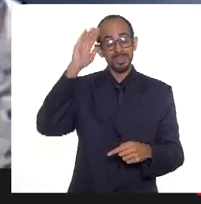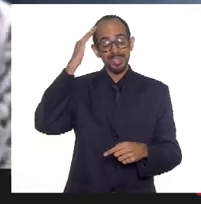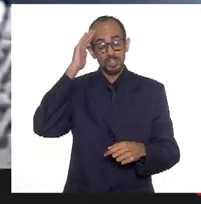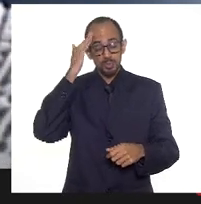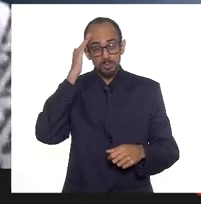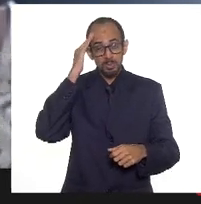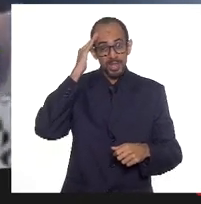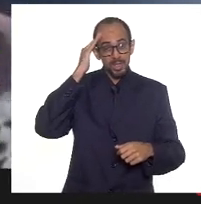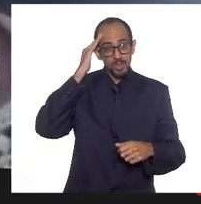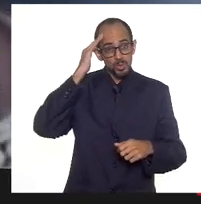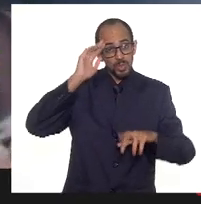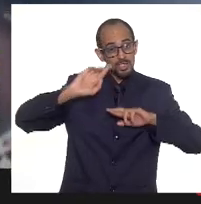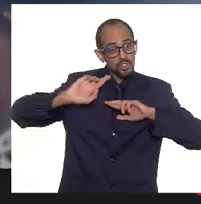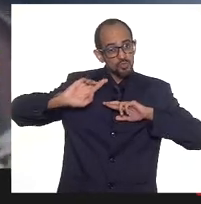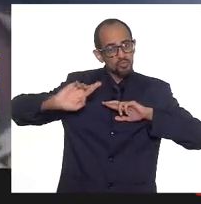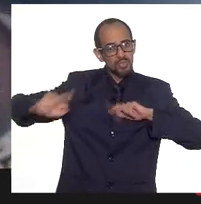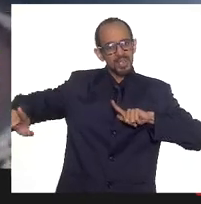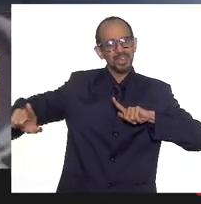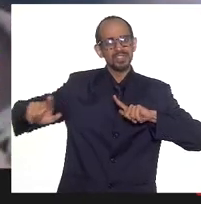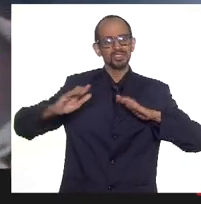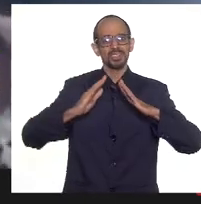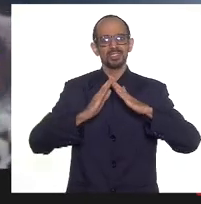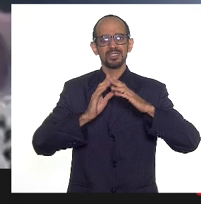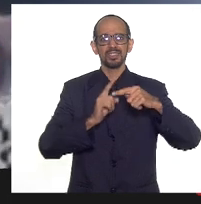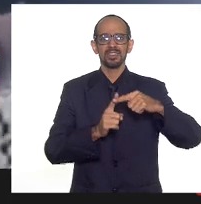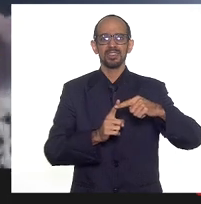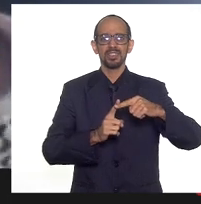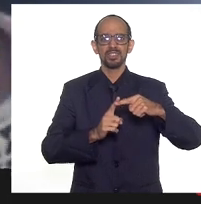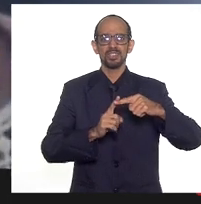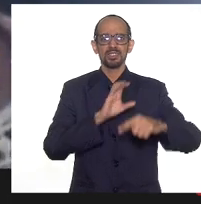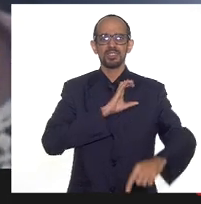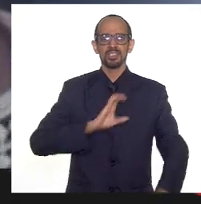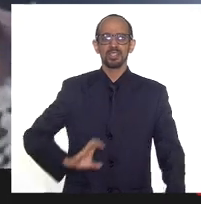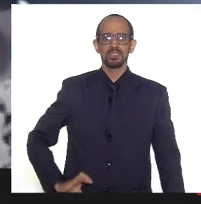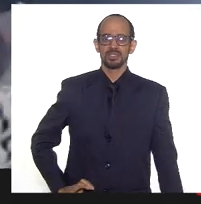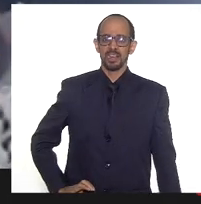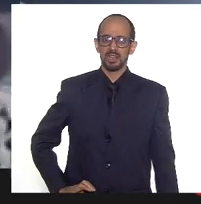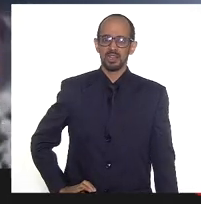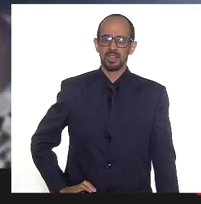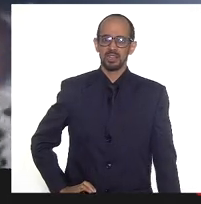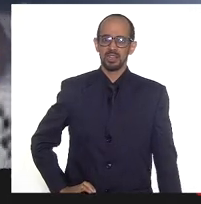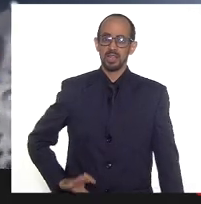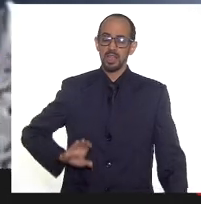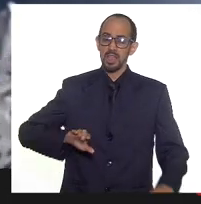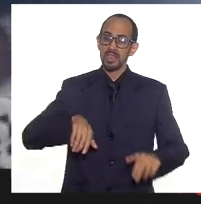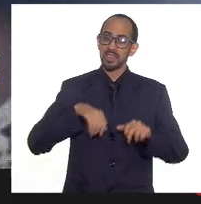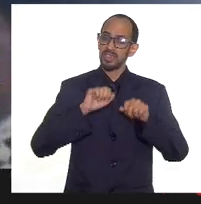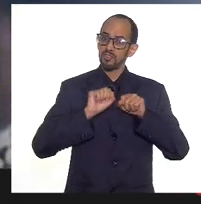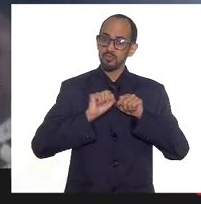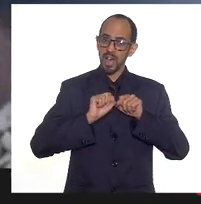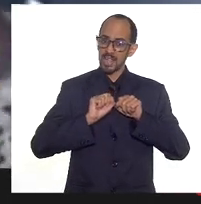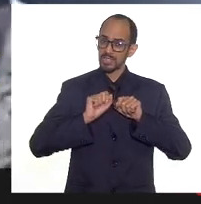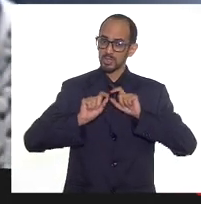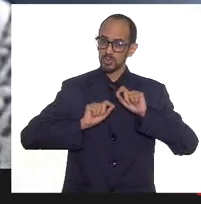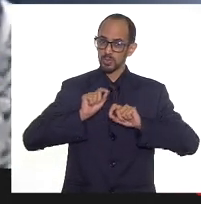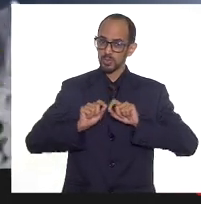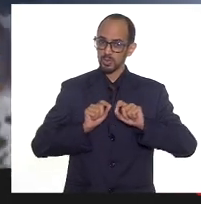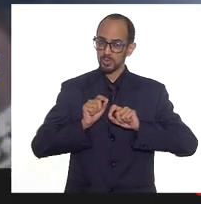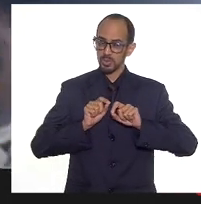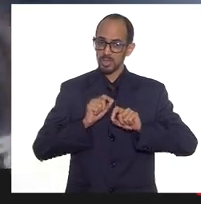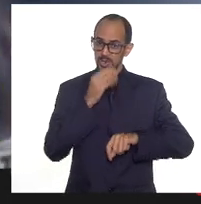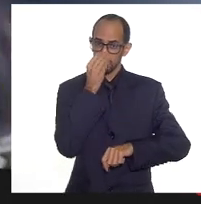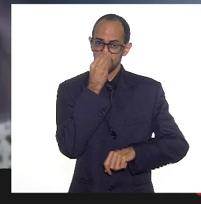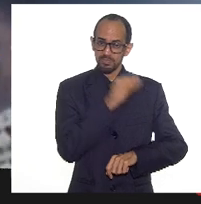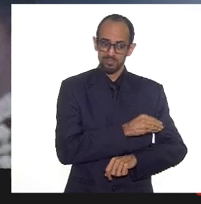de igrejas, né, cristãs, sejam elas de qual viés for, o que faz com que eles muitas vezes sejam